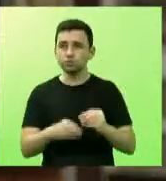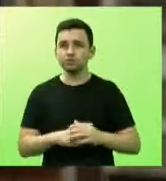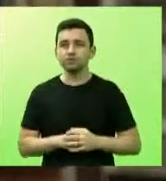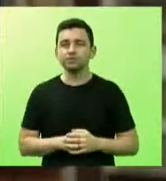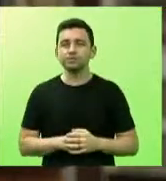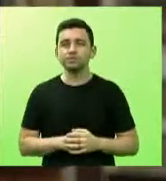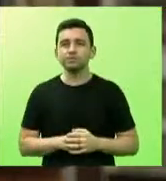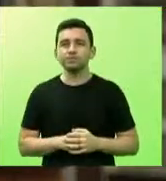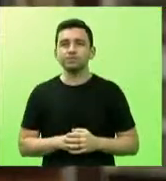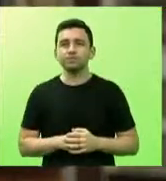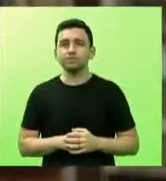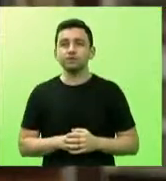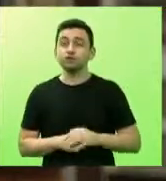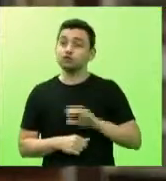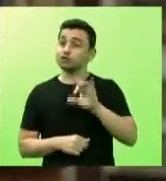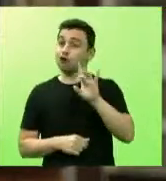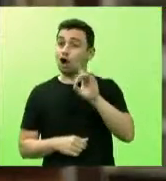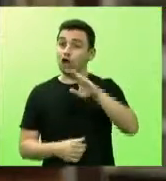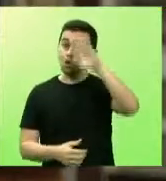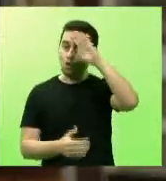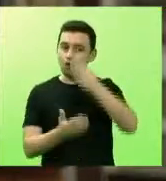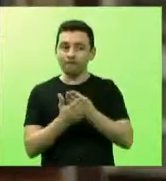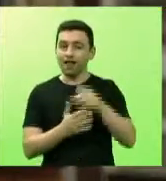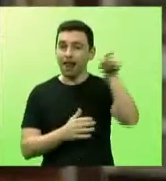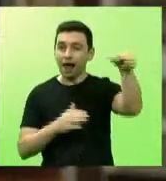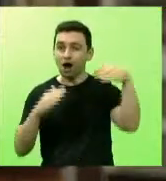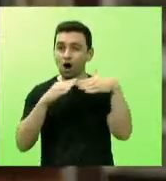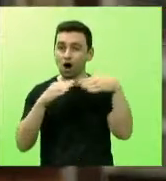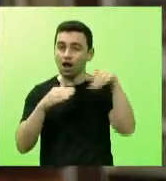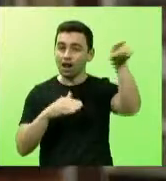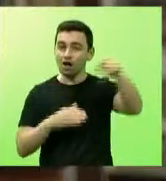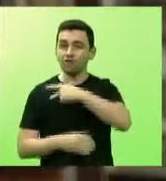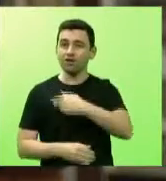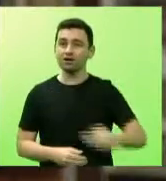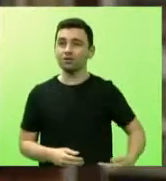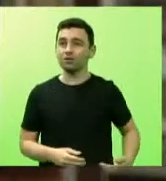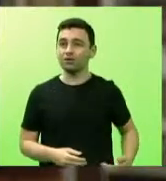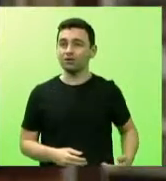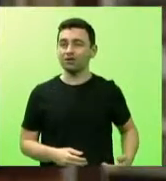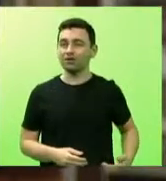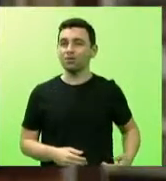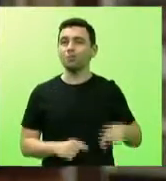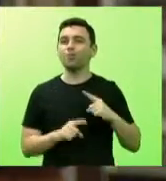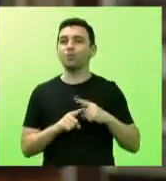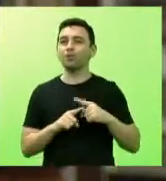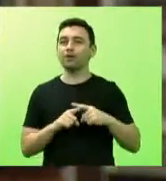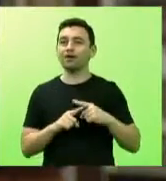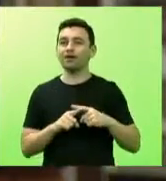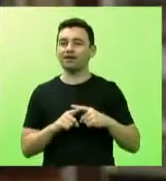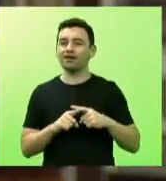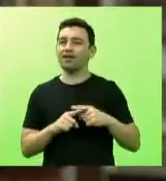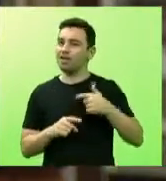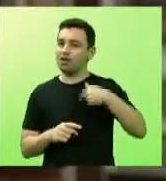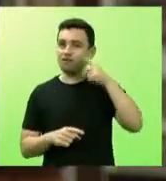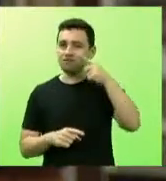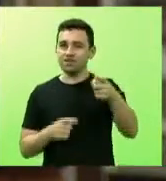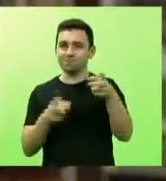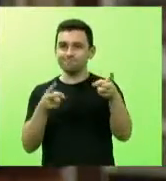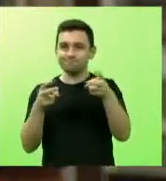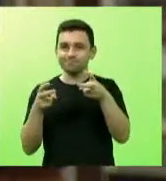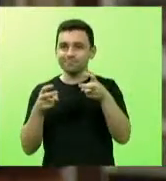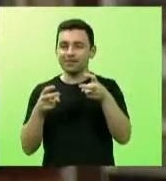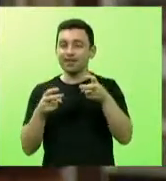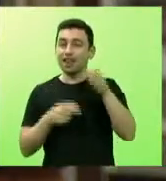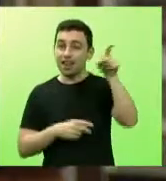Só não confia no de acordo do governador. Tá? Porque, conforme o que eu vi aqui também, o de